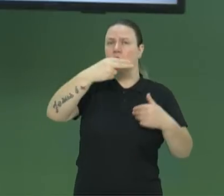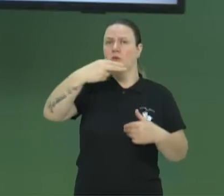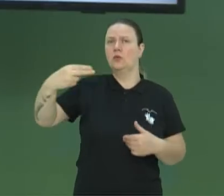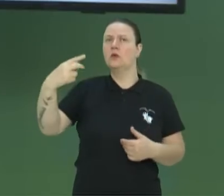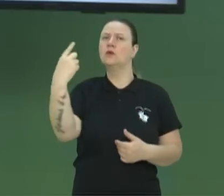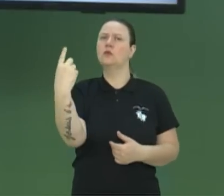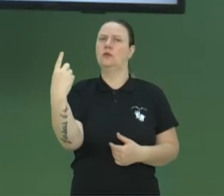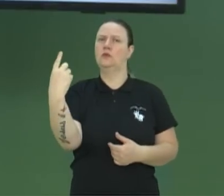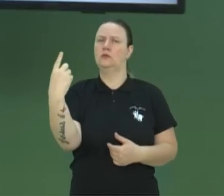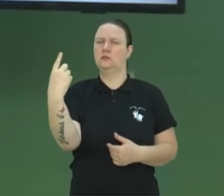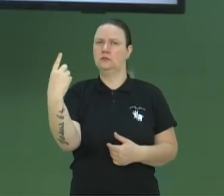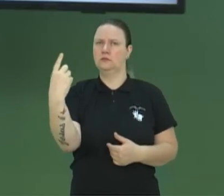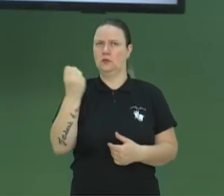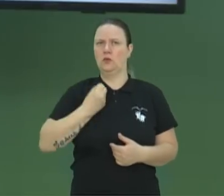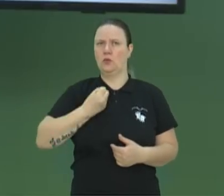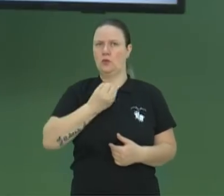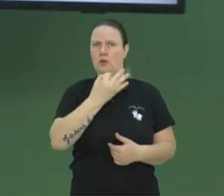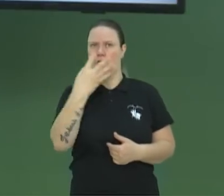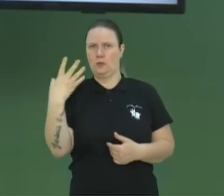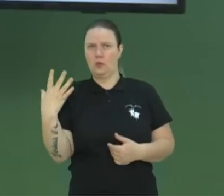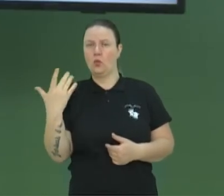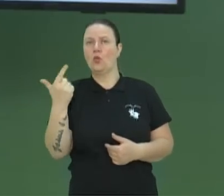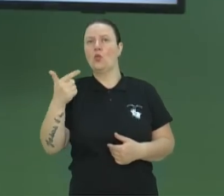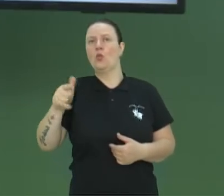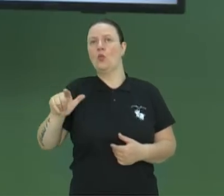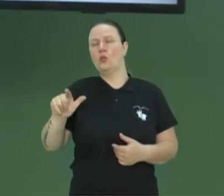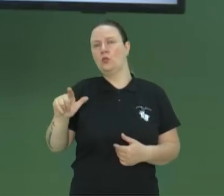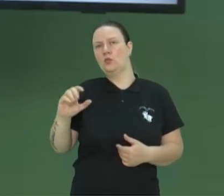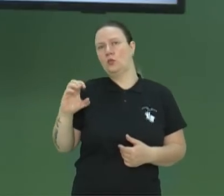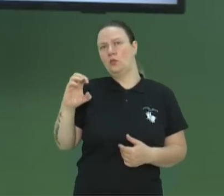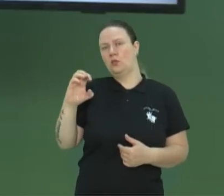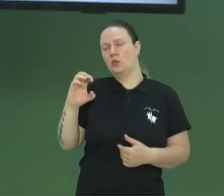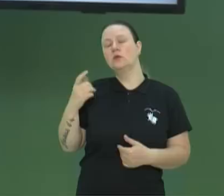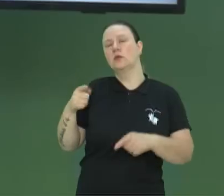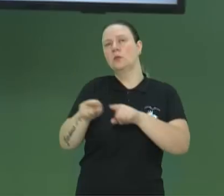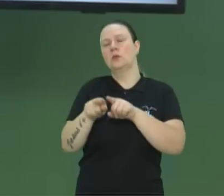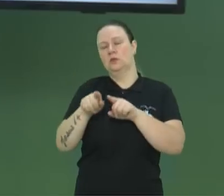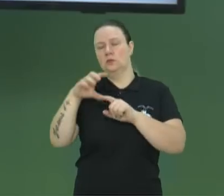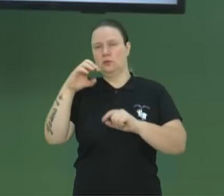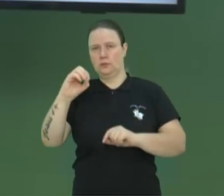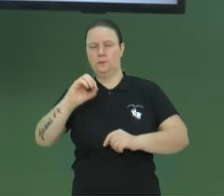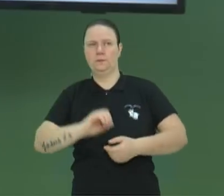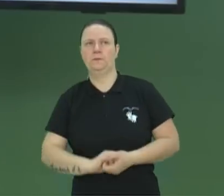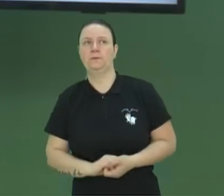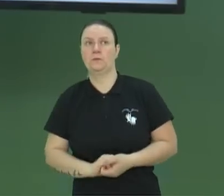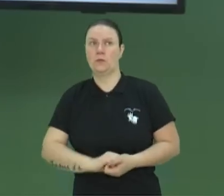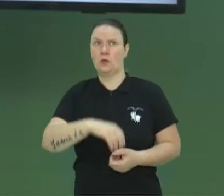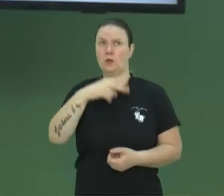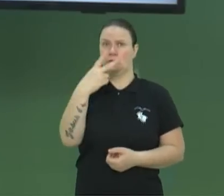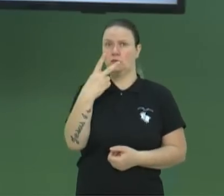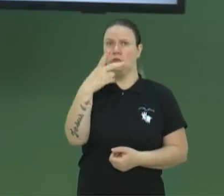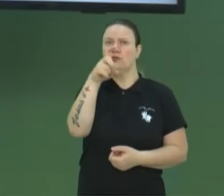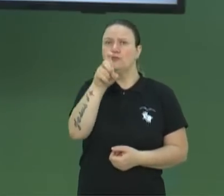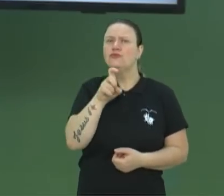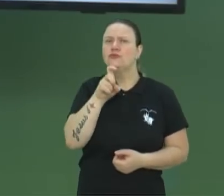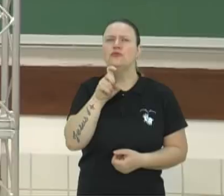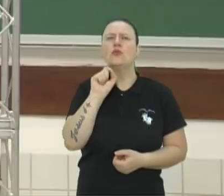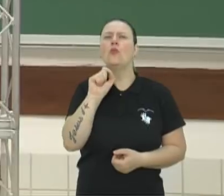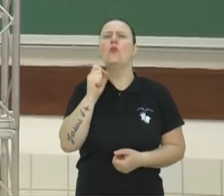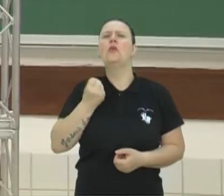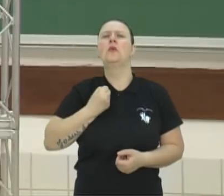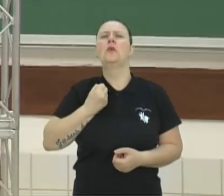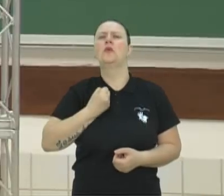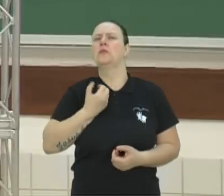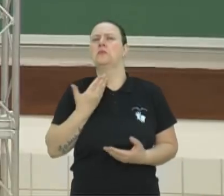1 os elementos e os demais 0. O valor de 2x é. Então primeiro, acompanhe